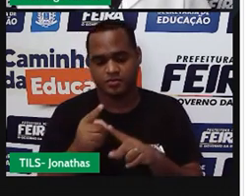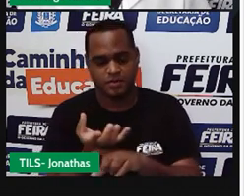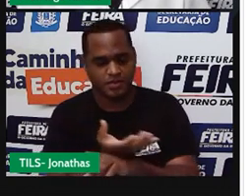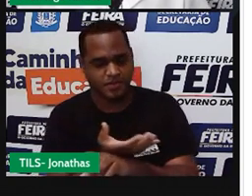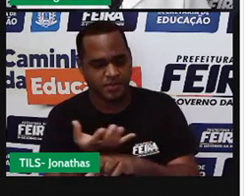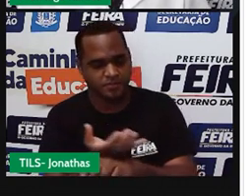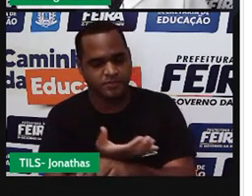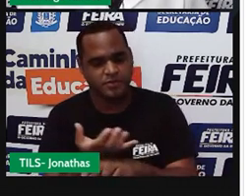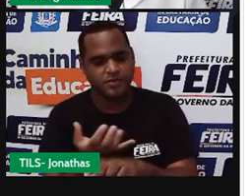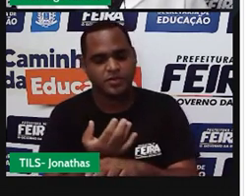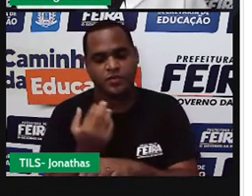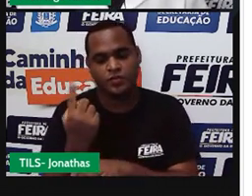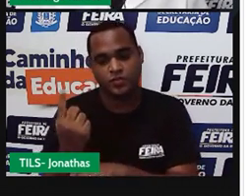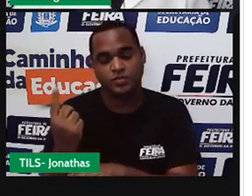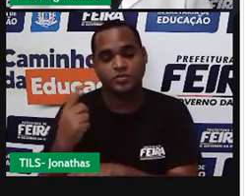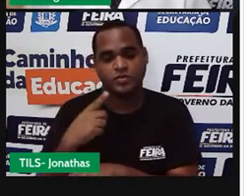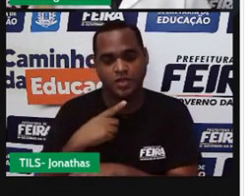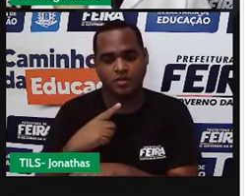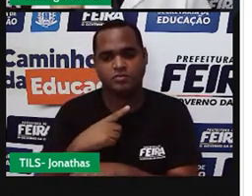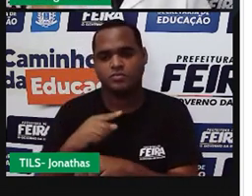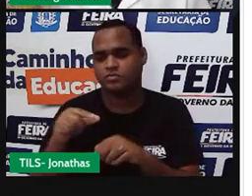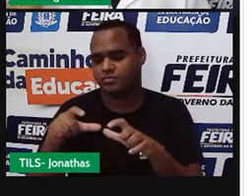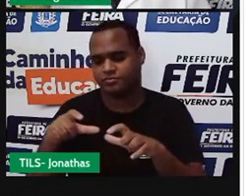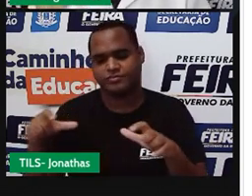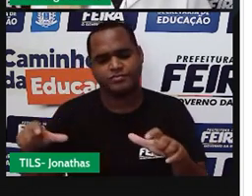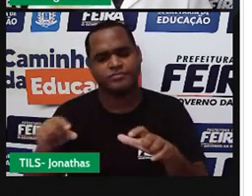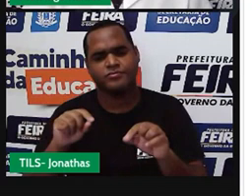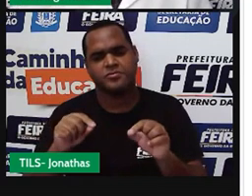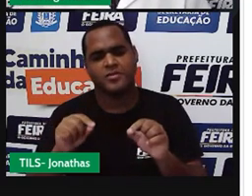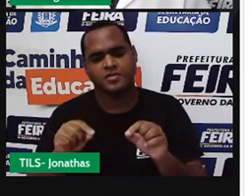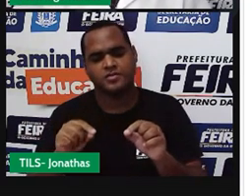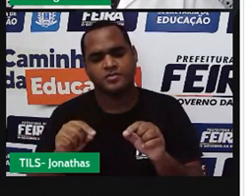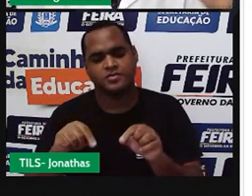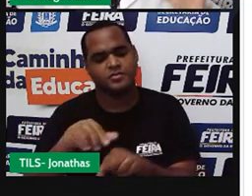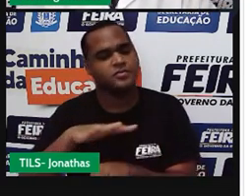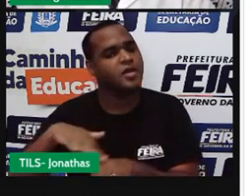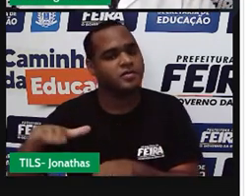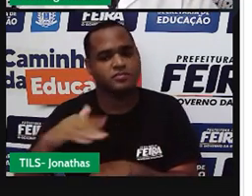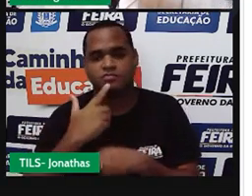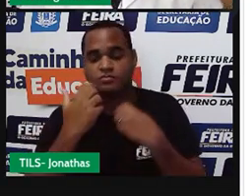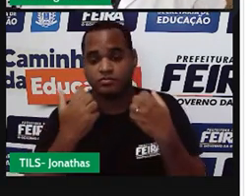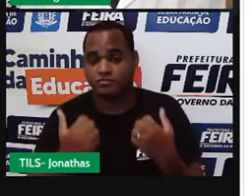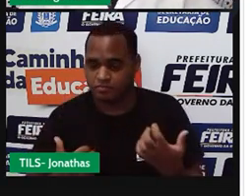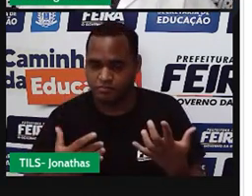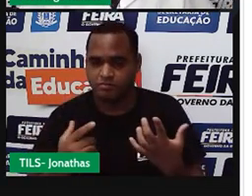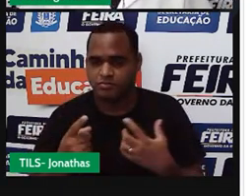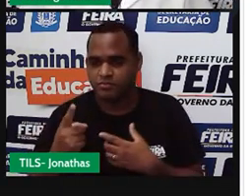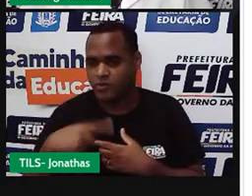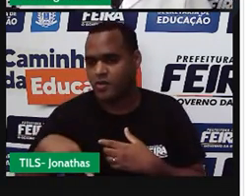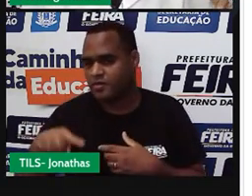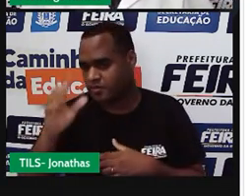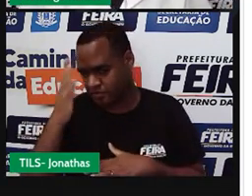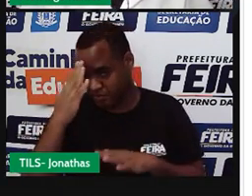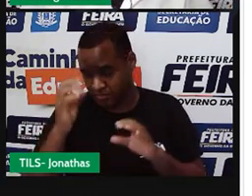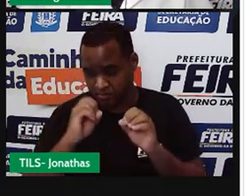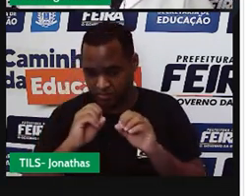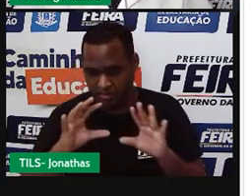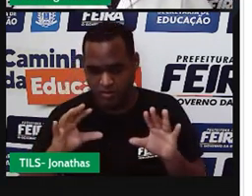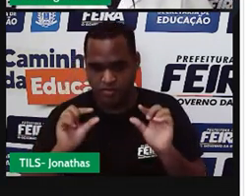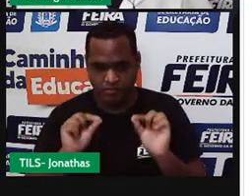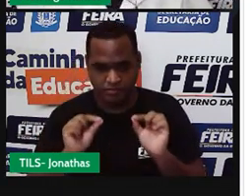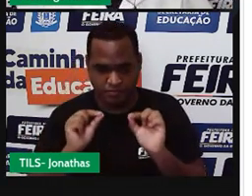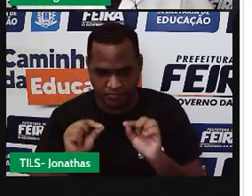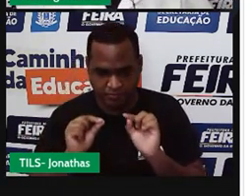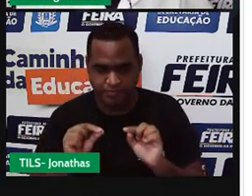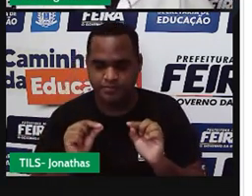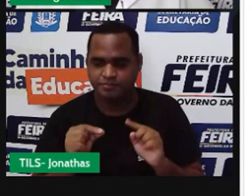comprimento e 1 de largura qual é a área do terreno área medida de superfície é uma coisa que a gente entendeu na aula 21